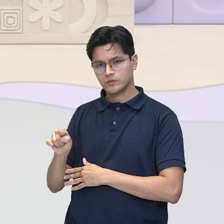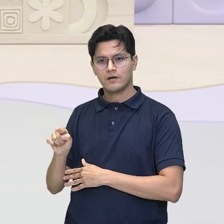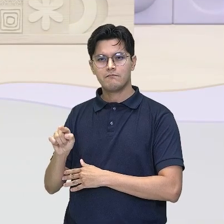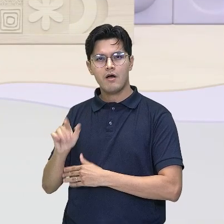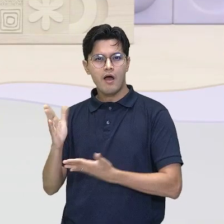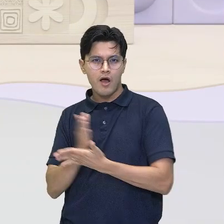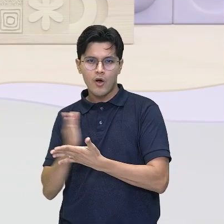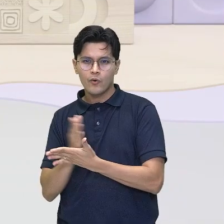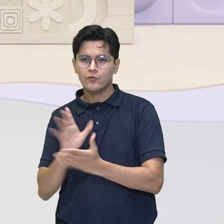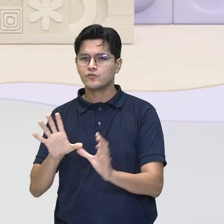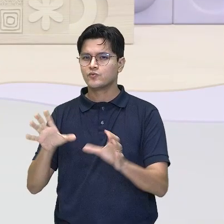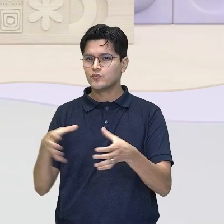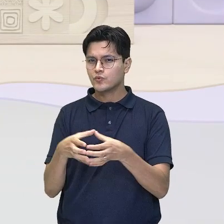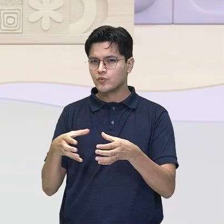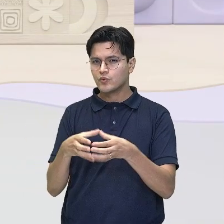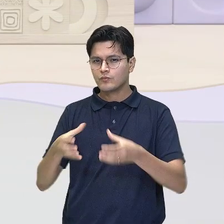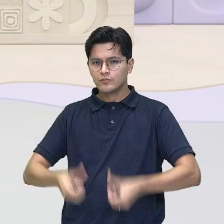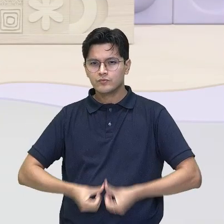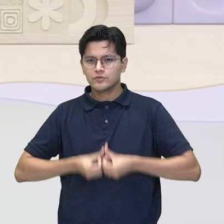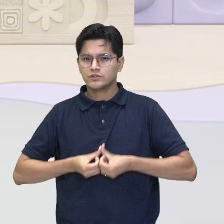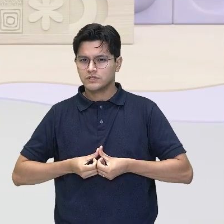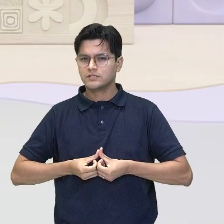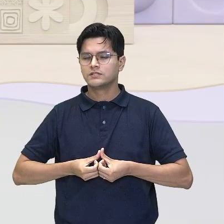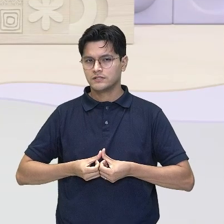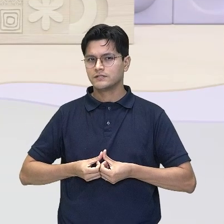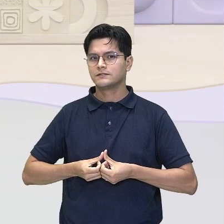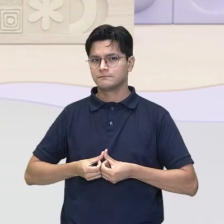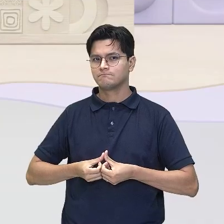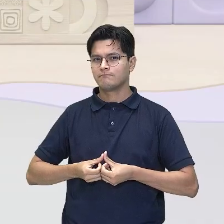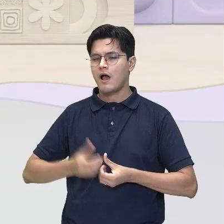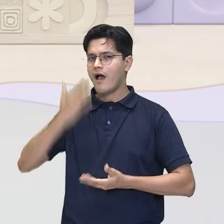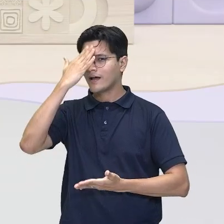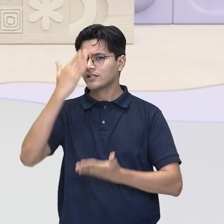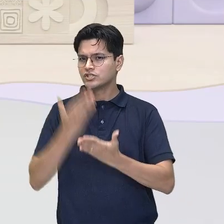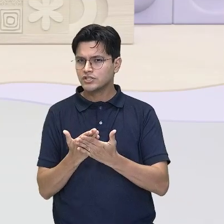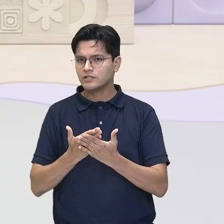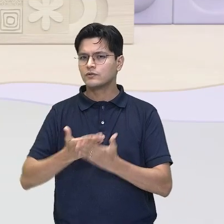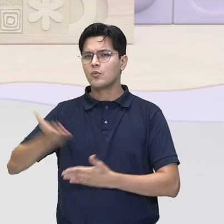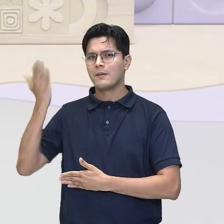Budas, né, seja dos grandes mestres dessa religião,